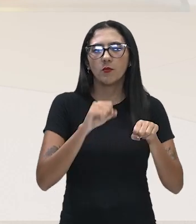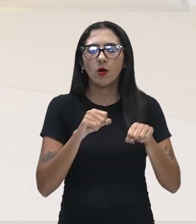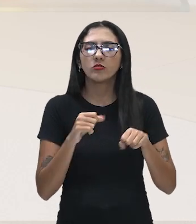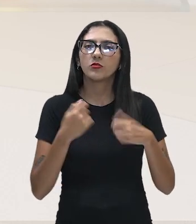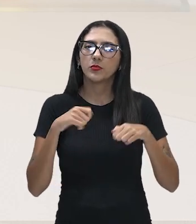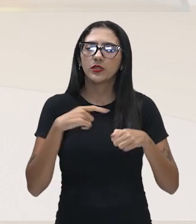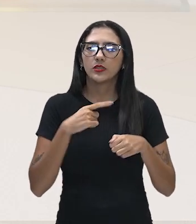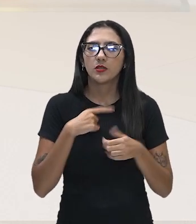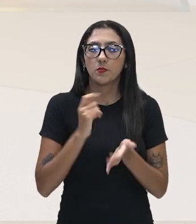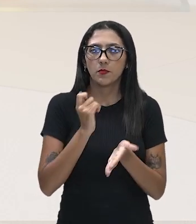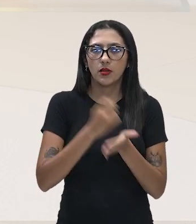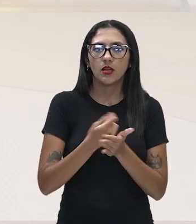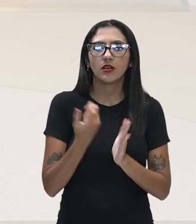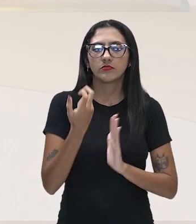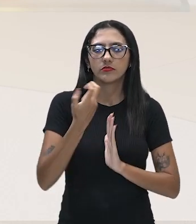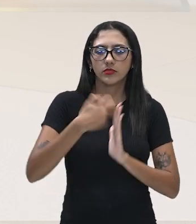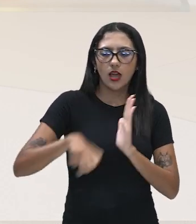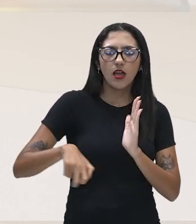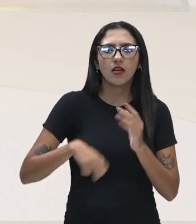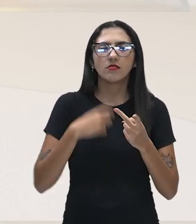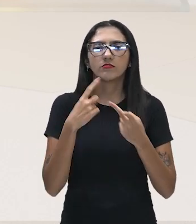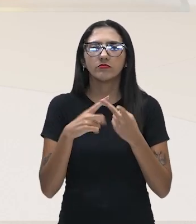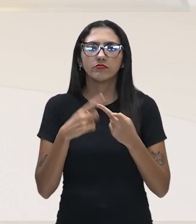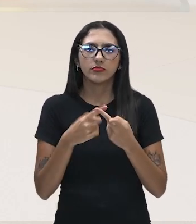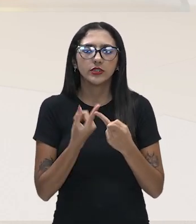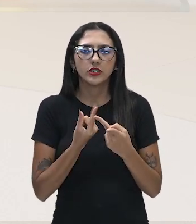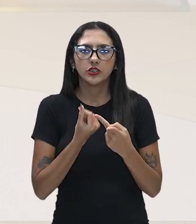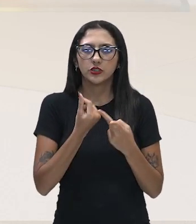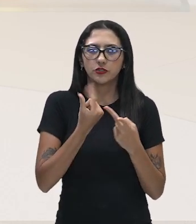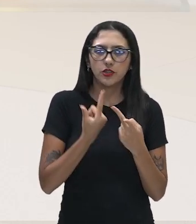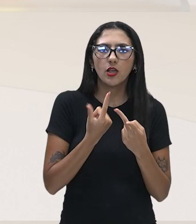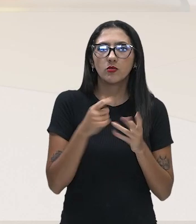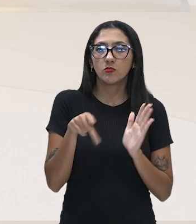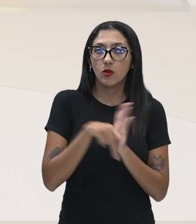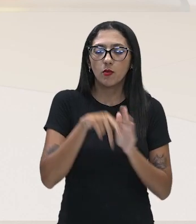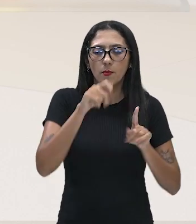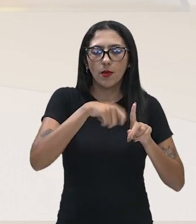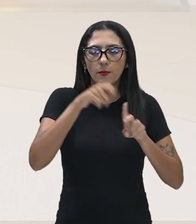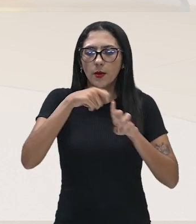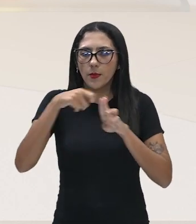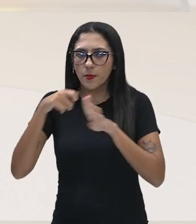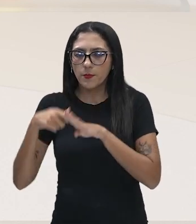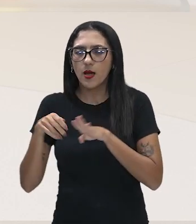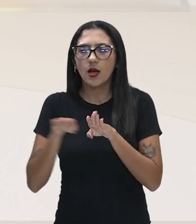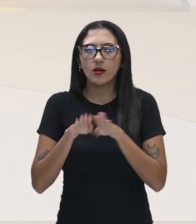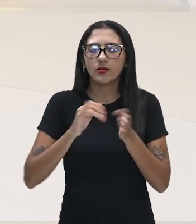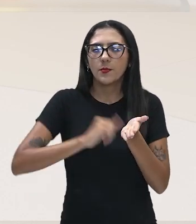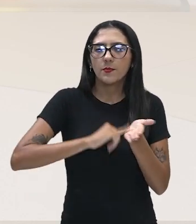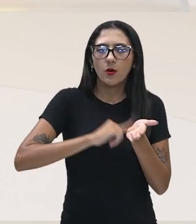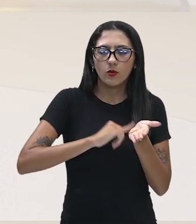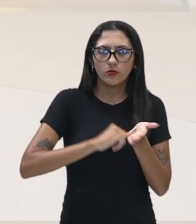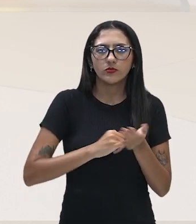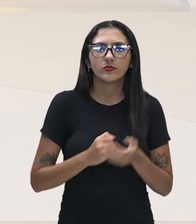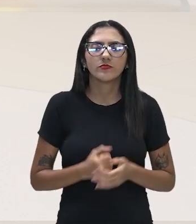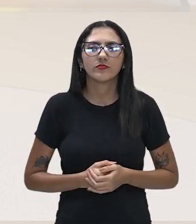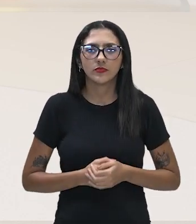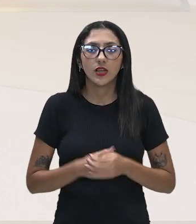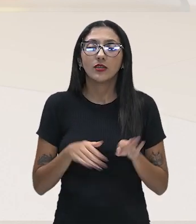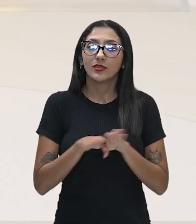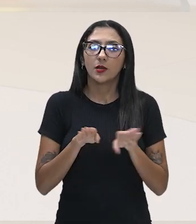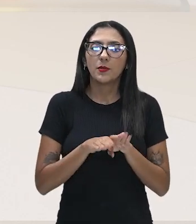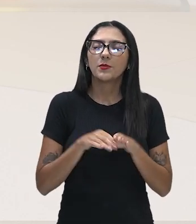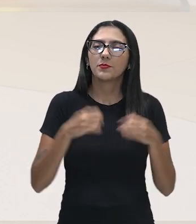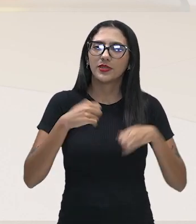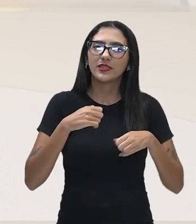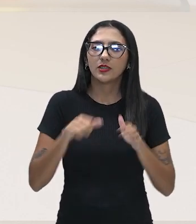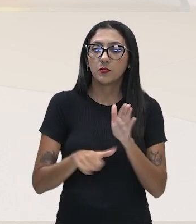imposto, né? Você vai pagar as parcelas, tá? Você tem que ter um valor de entrada, né? Isso faz parte